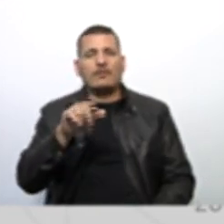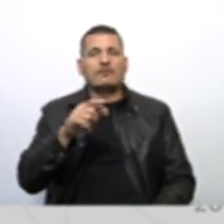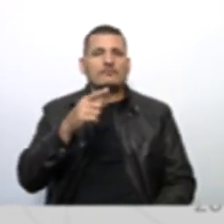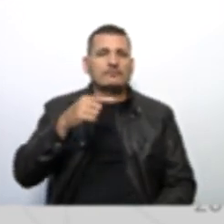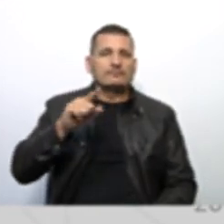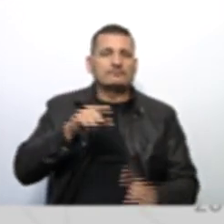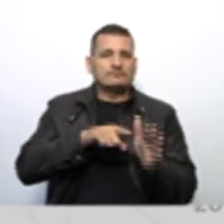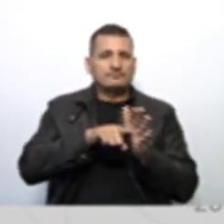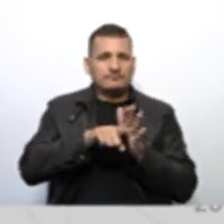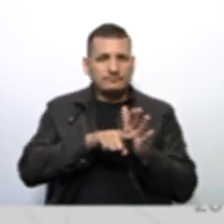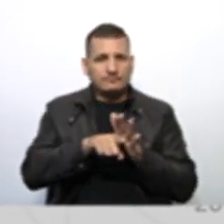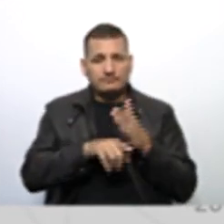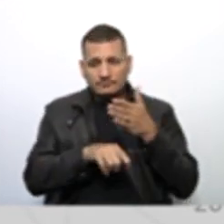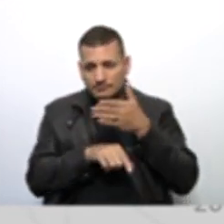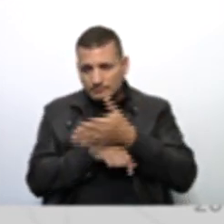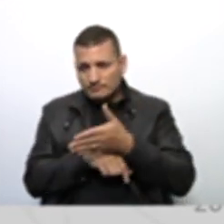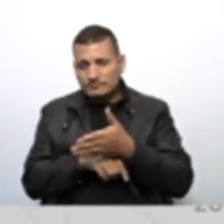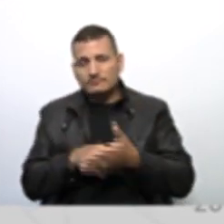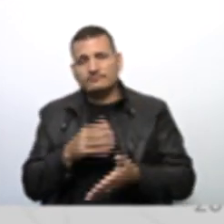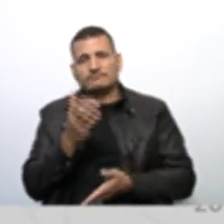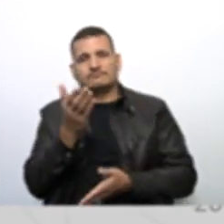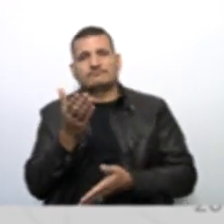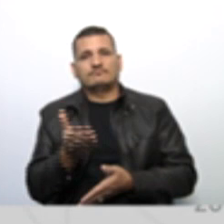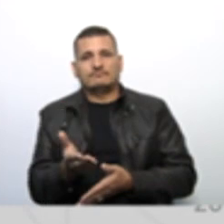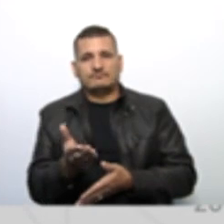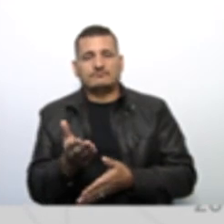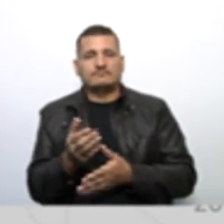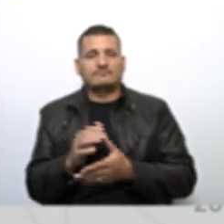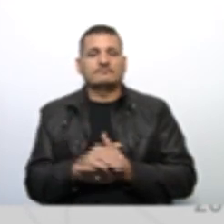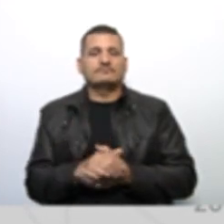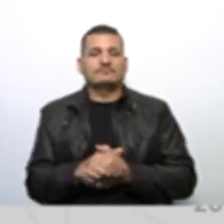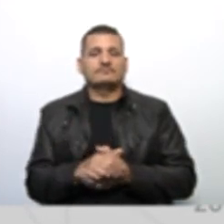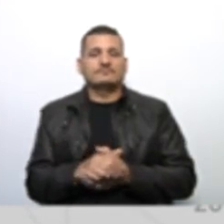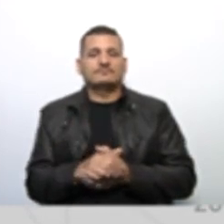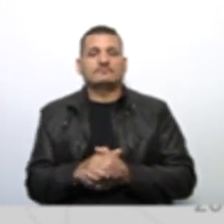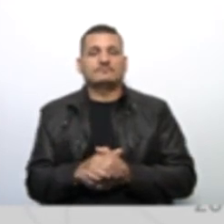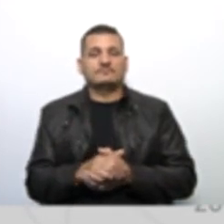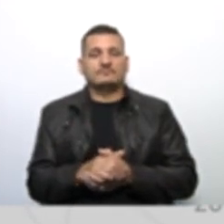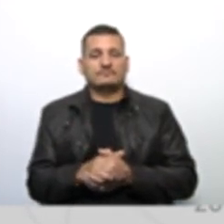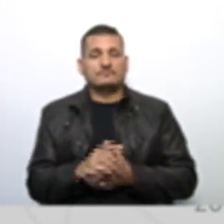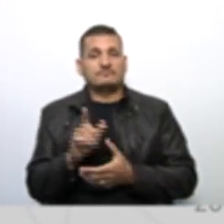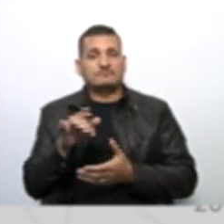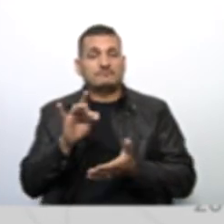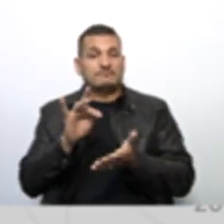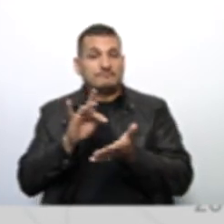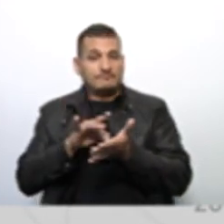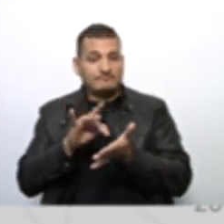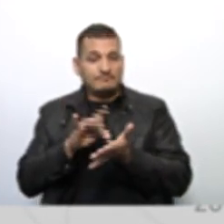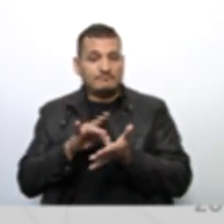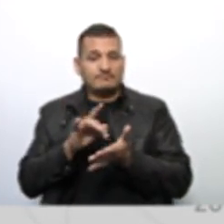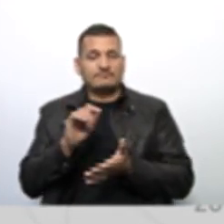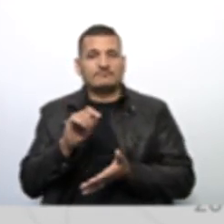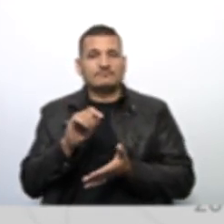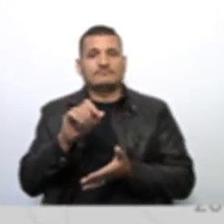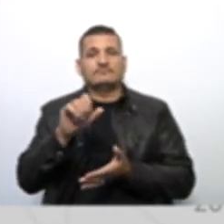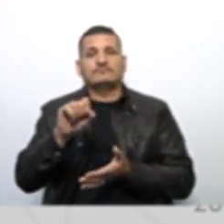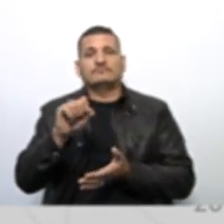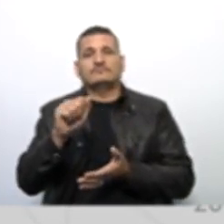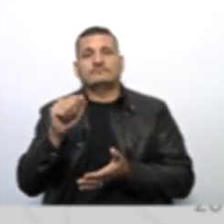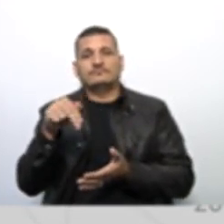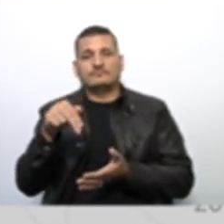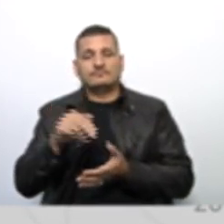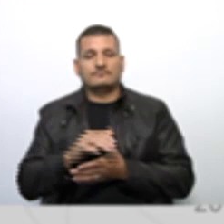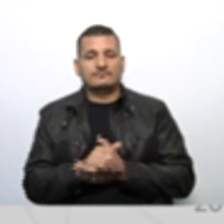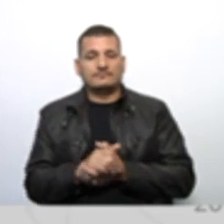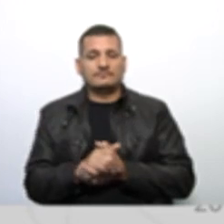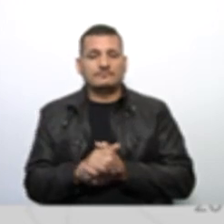vocês, os dados, e-mail de vocês passam. Então, isso aqui é uma realidade do que é uma SAN. A gente pode